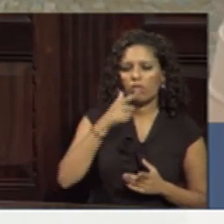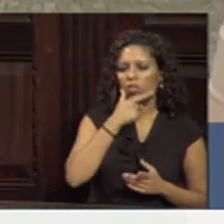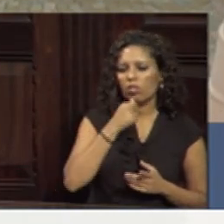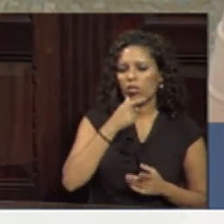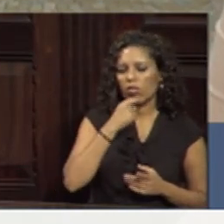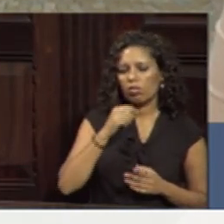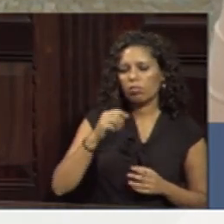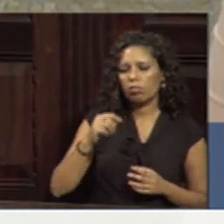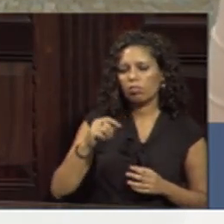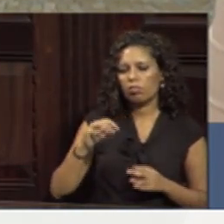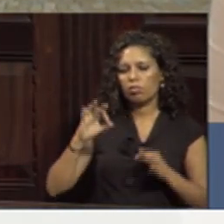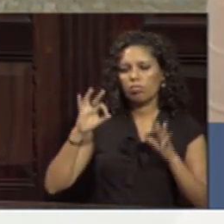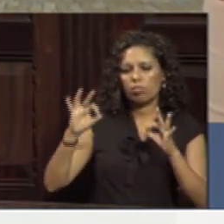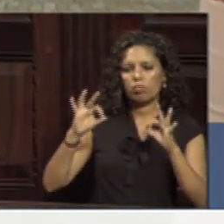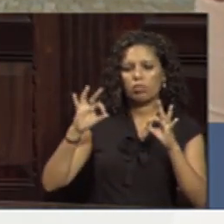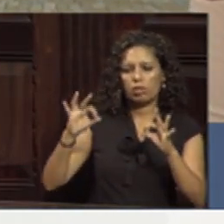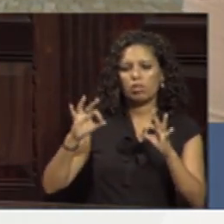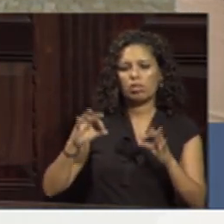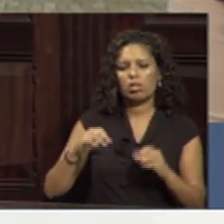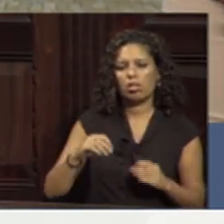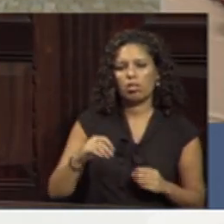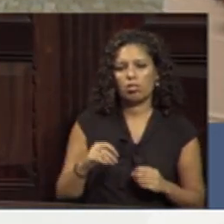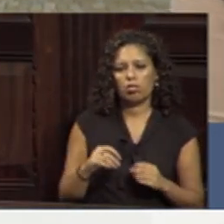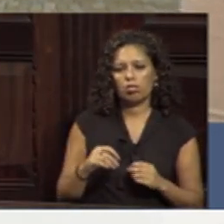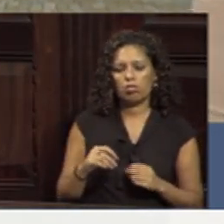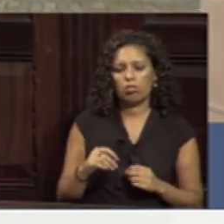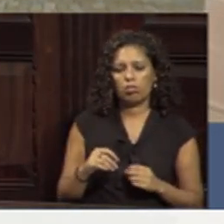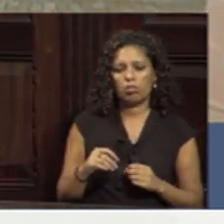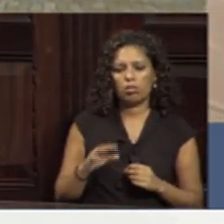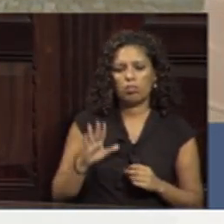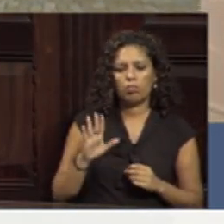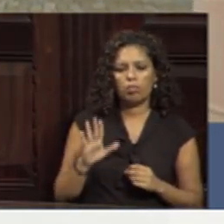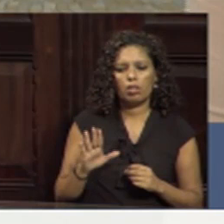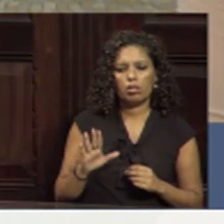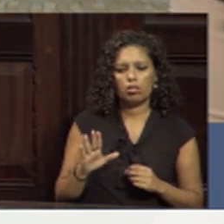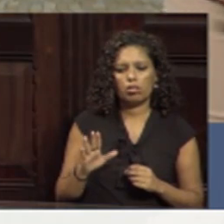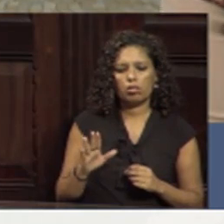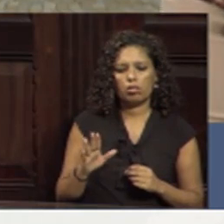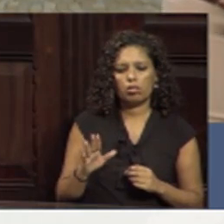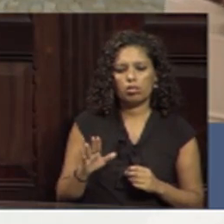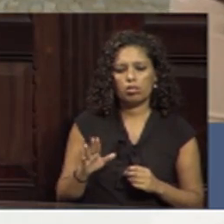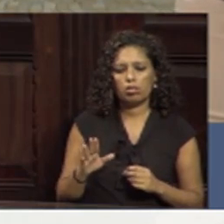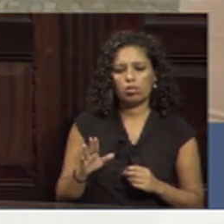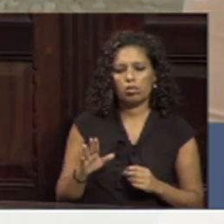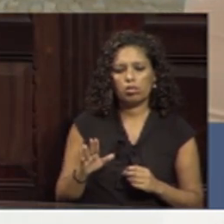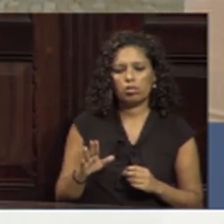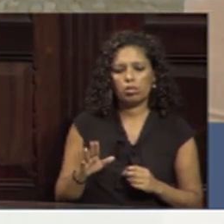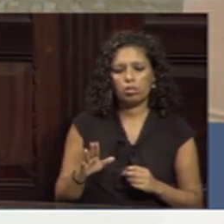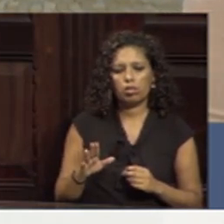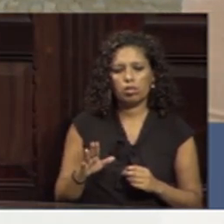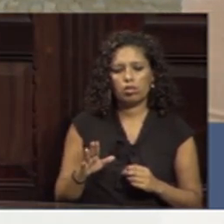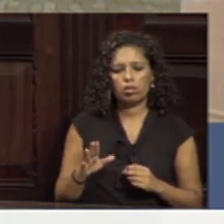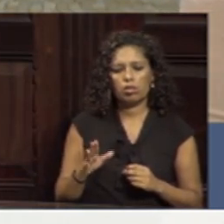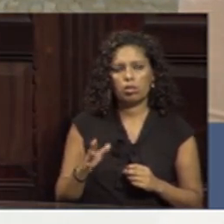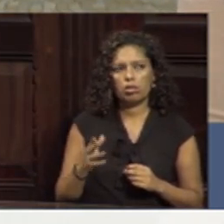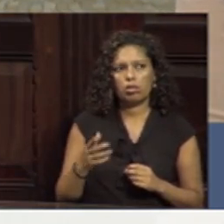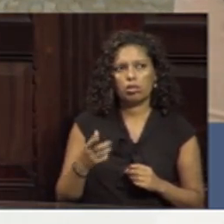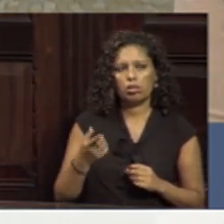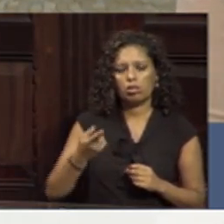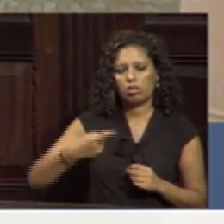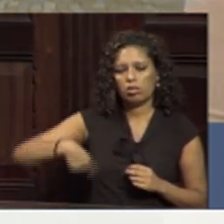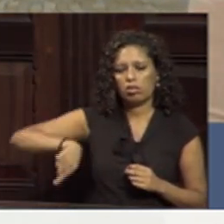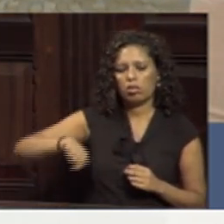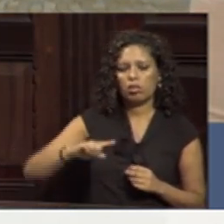um homem digno, honrado, mas, logicamente, nordestino, veio de